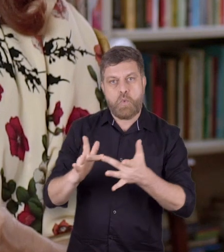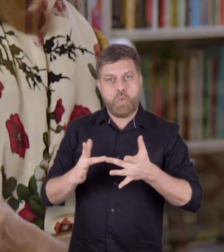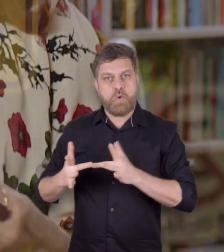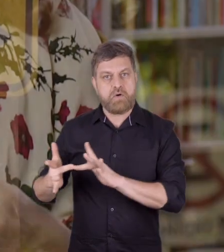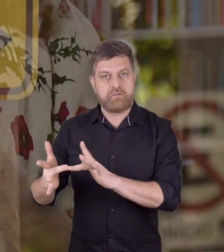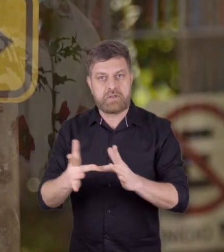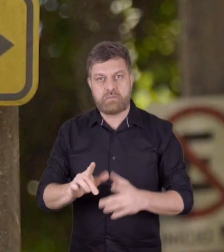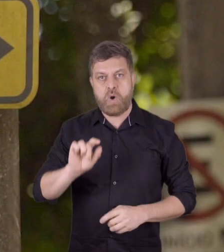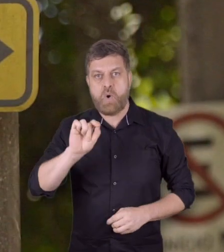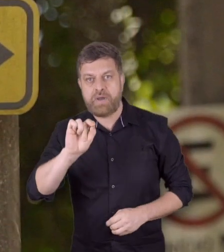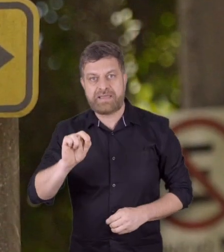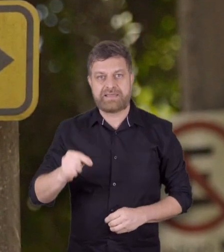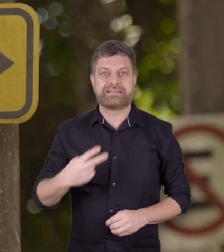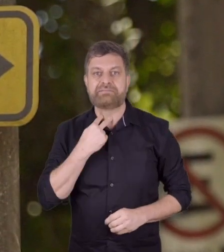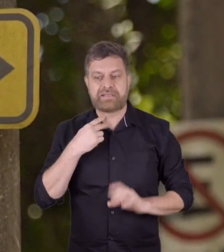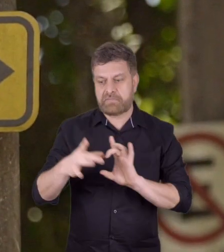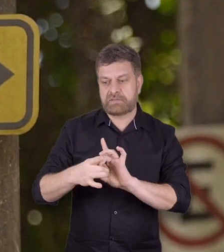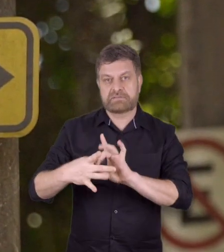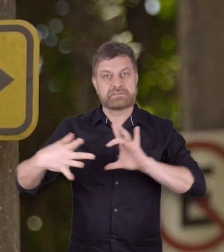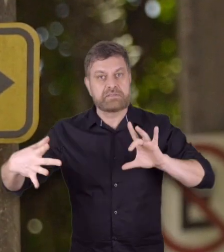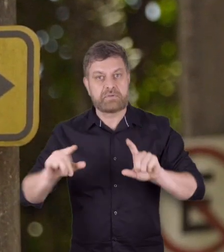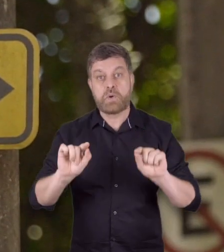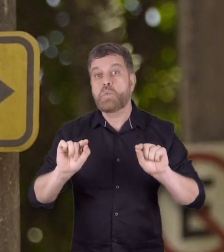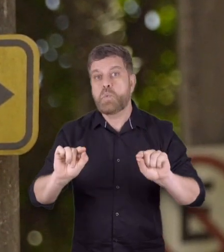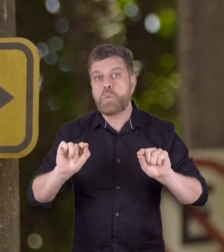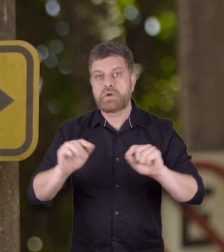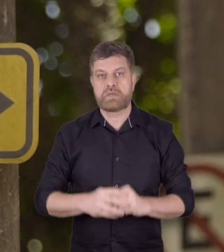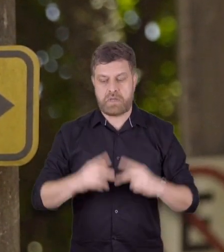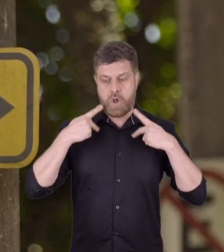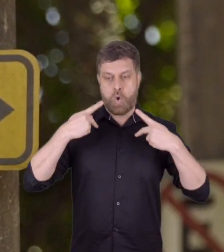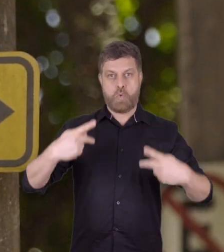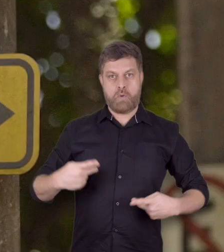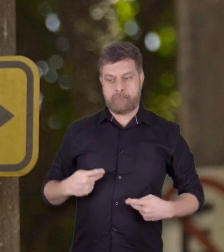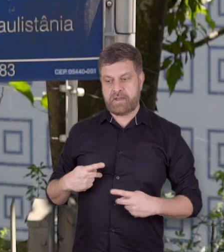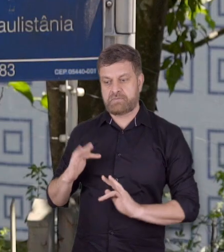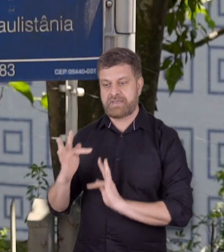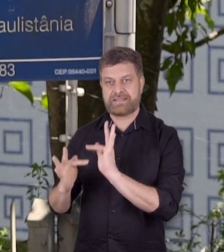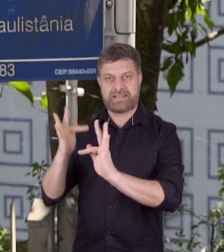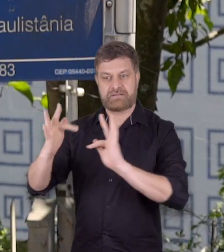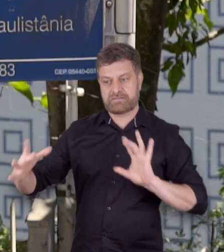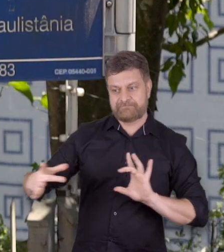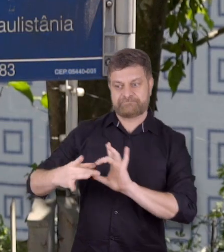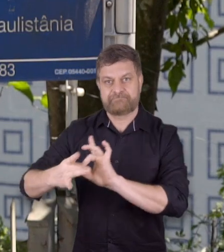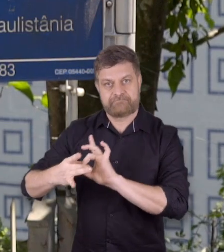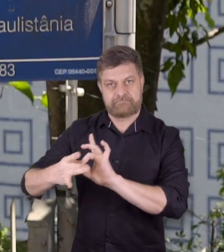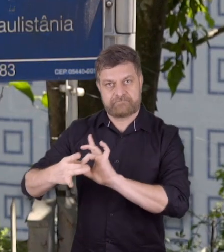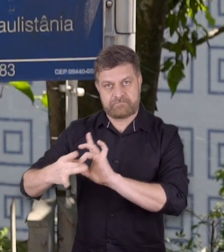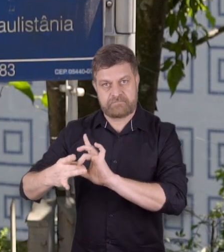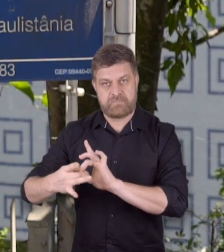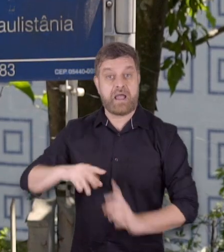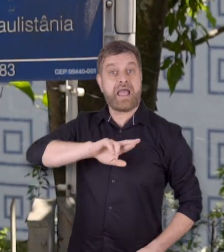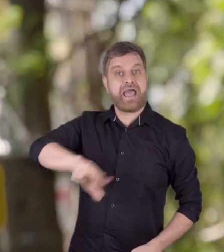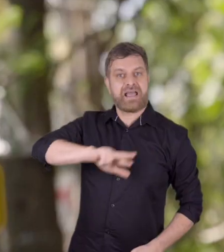vínculo com a inseparabilidade do humano e as tecnologias. Essa é a